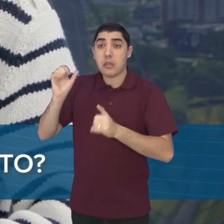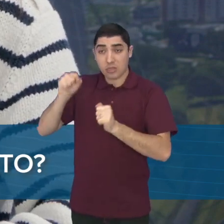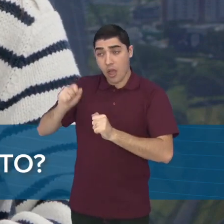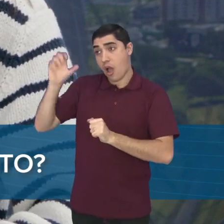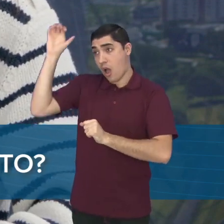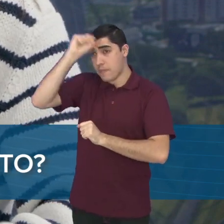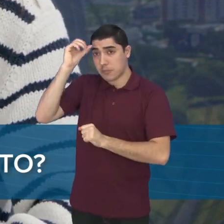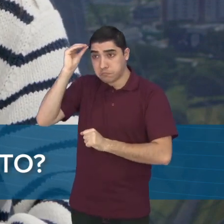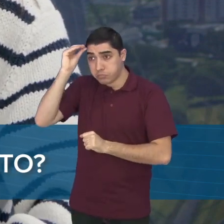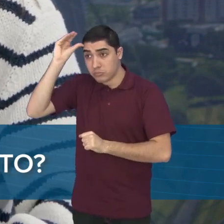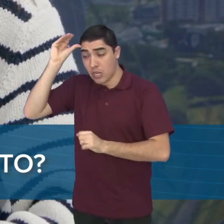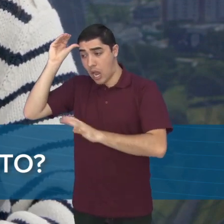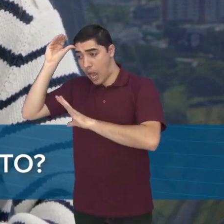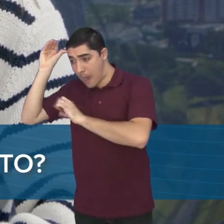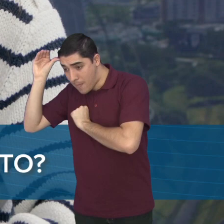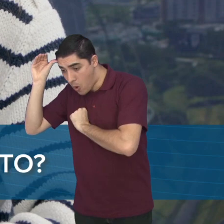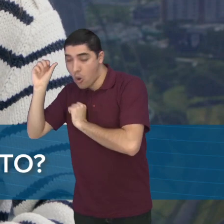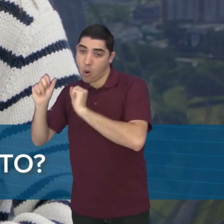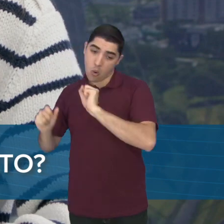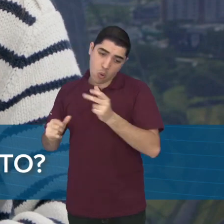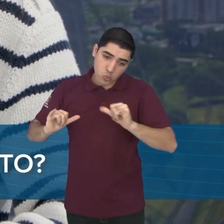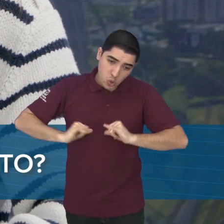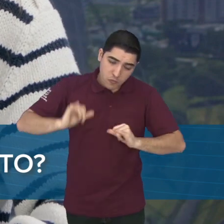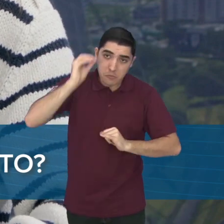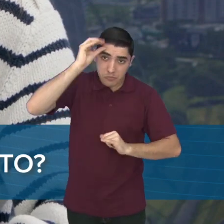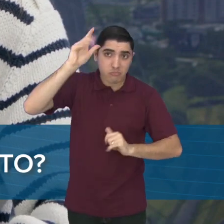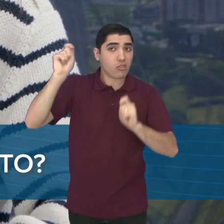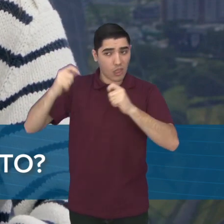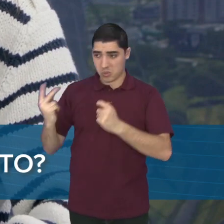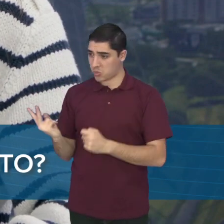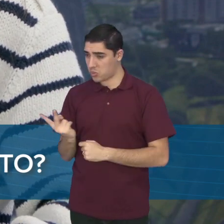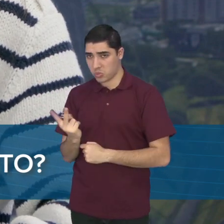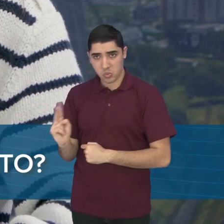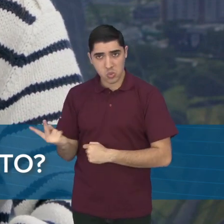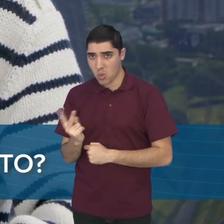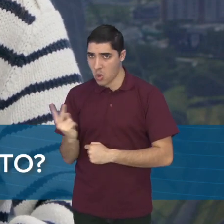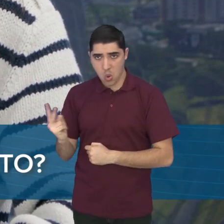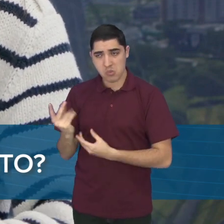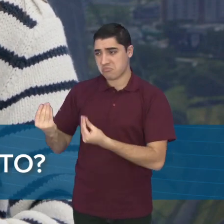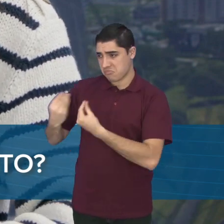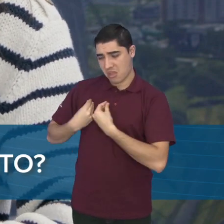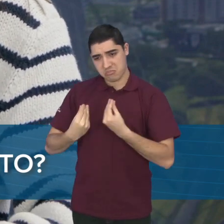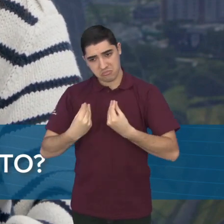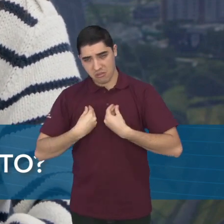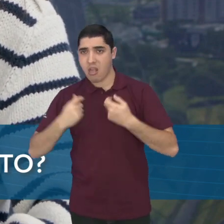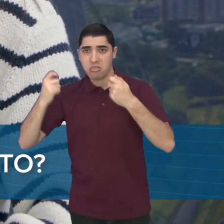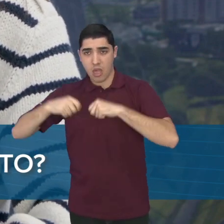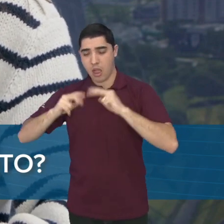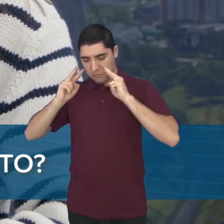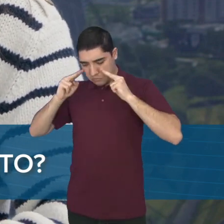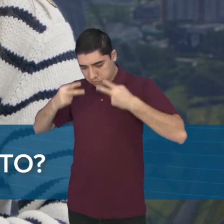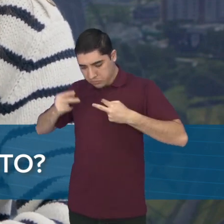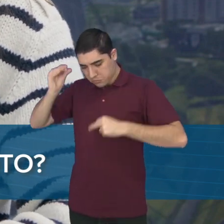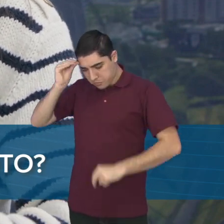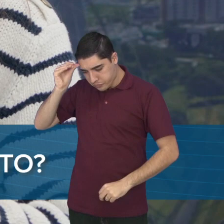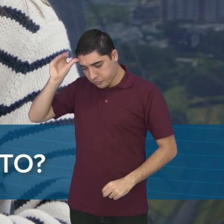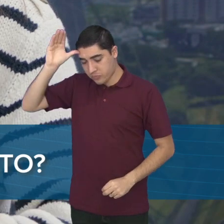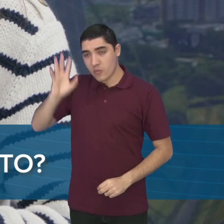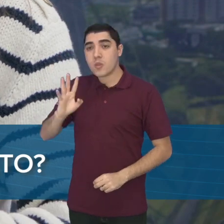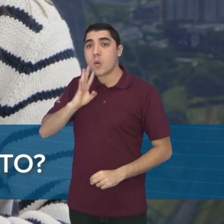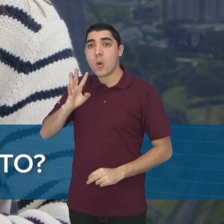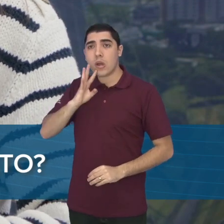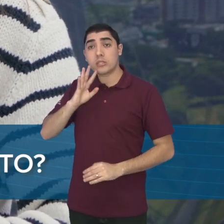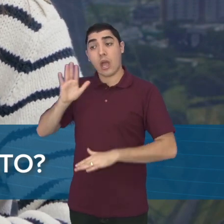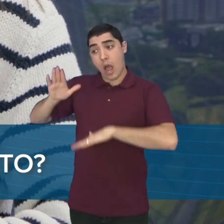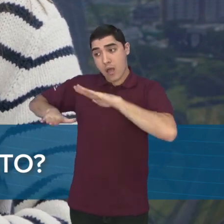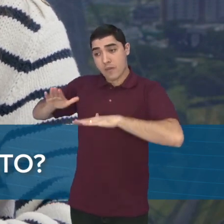é só pela dor, né? Eu acho que o conhecimento, o autoconhecimento também vem dessa forma. A gente pode ter esse autoconhecimento através de momentos felizes